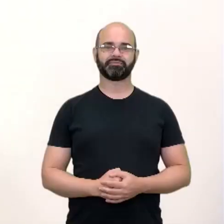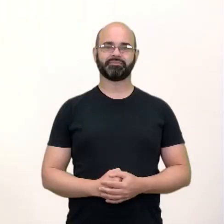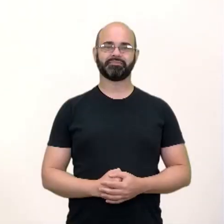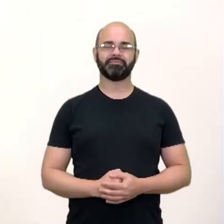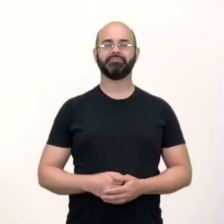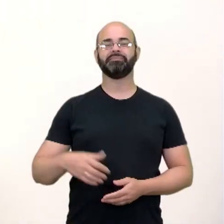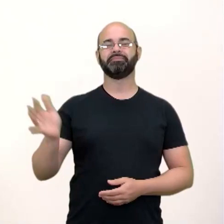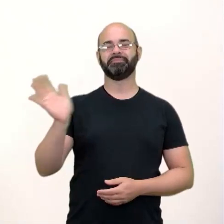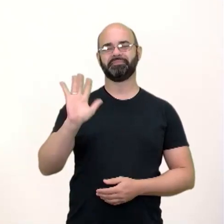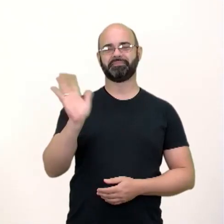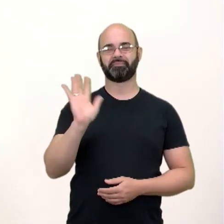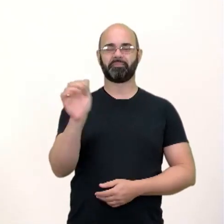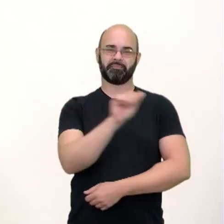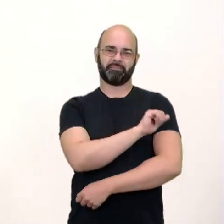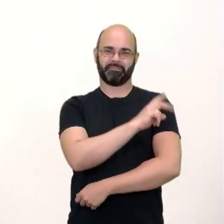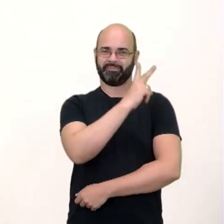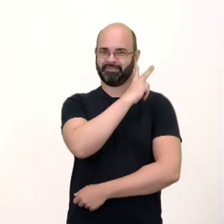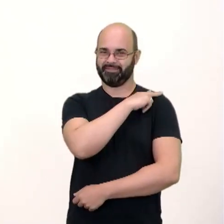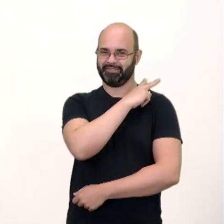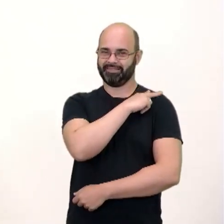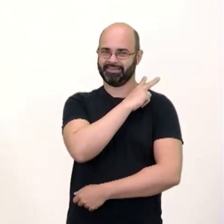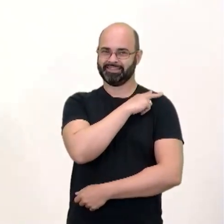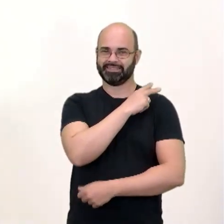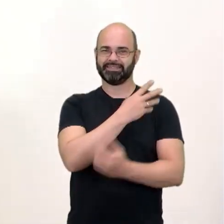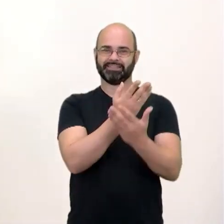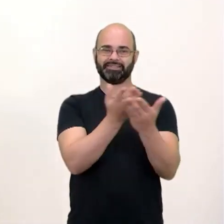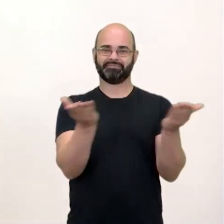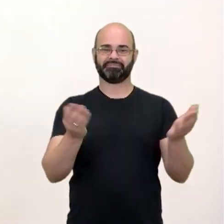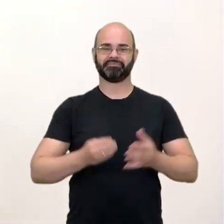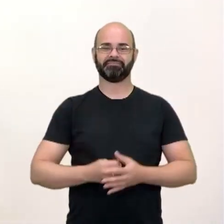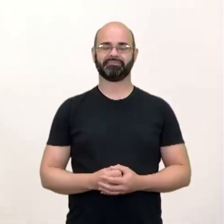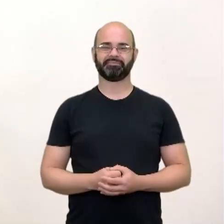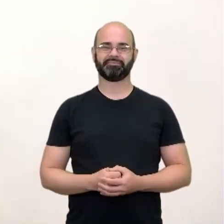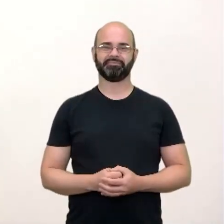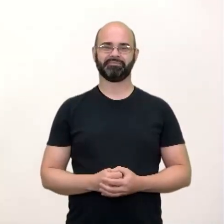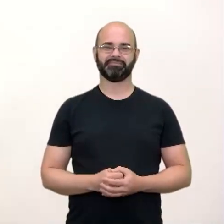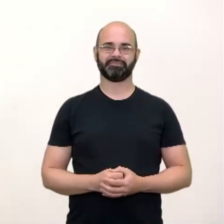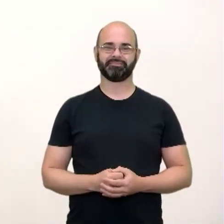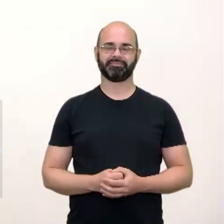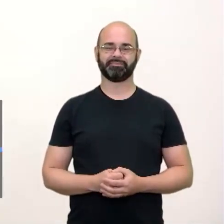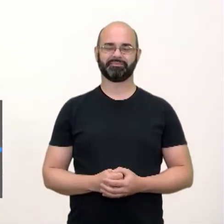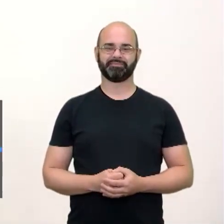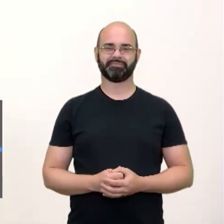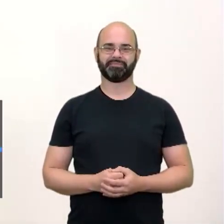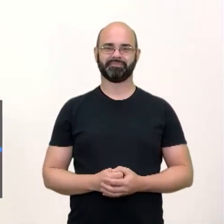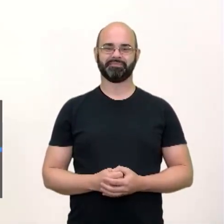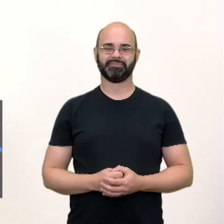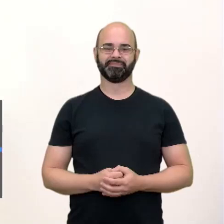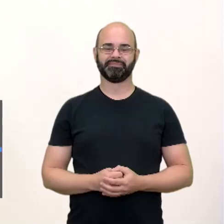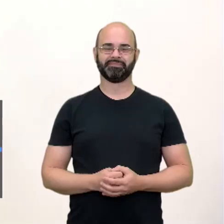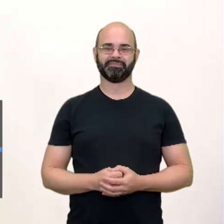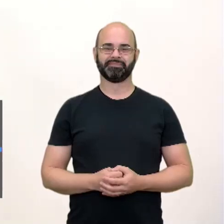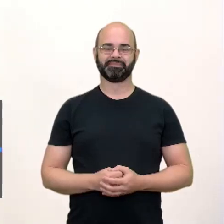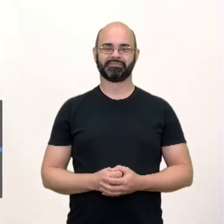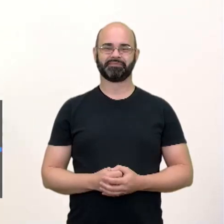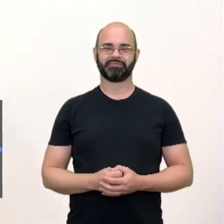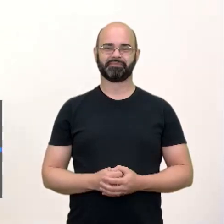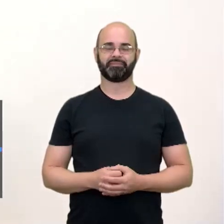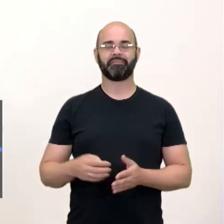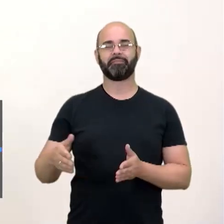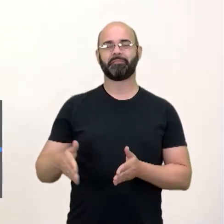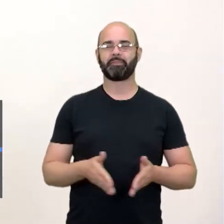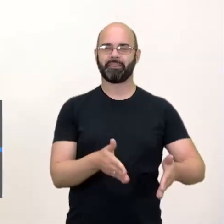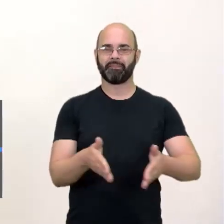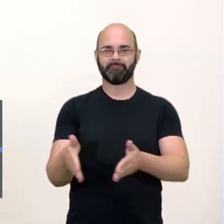Olá, galera do segundo ano médio que estão aqui conosco nessa trajetória, nessa jornada do